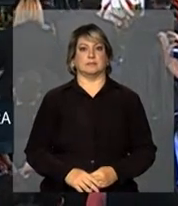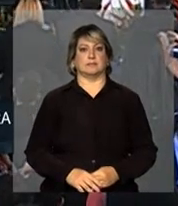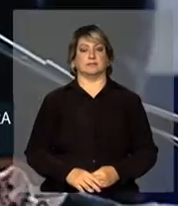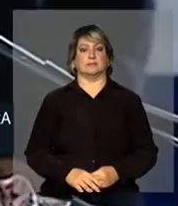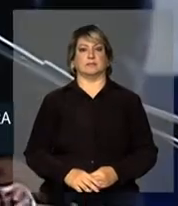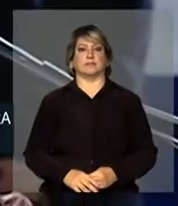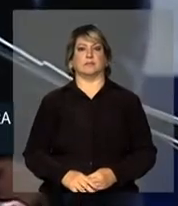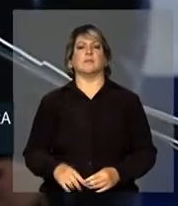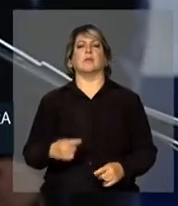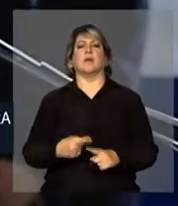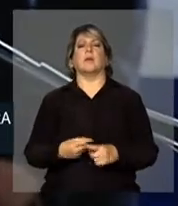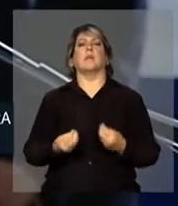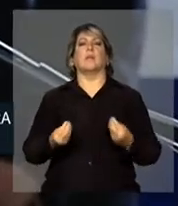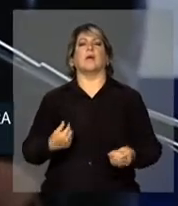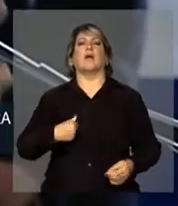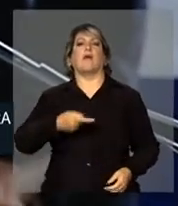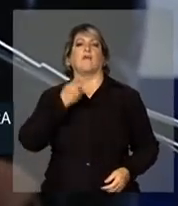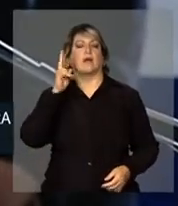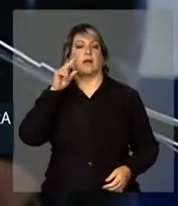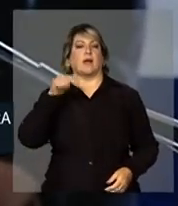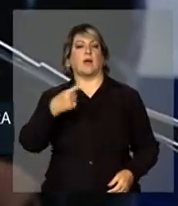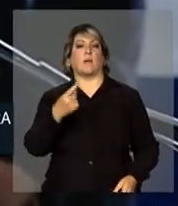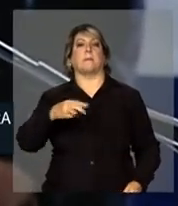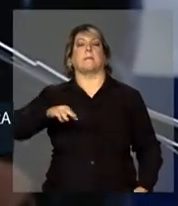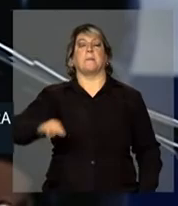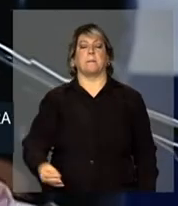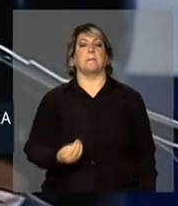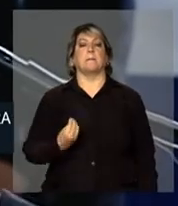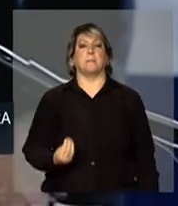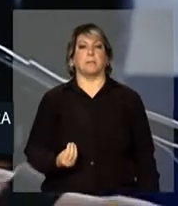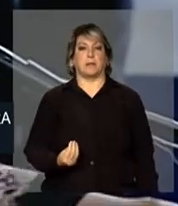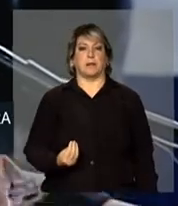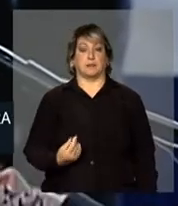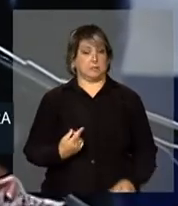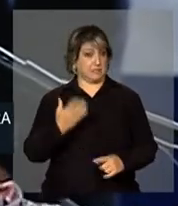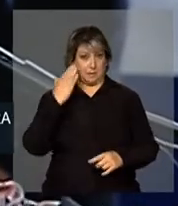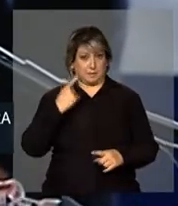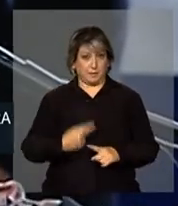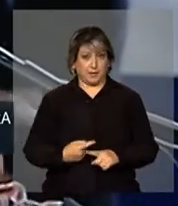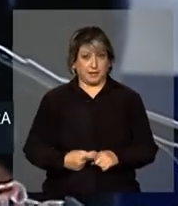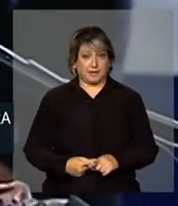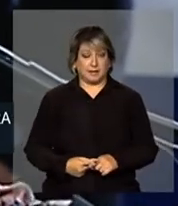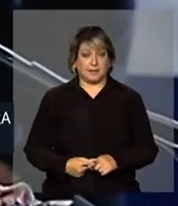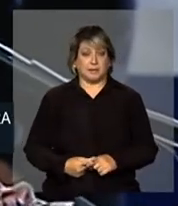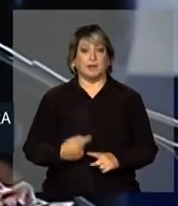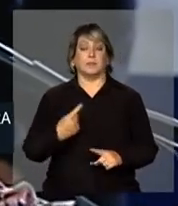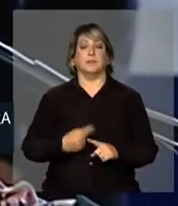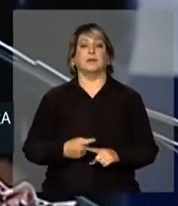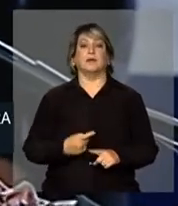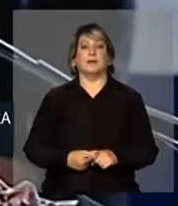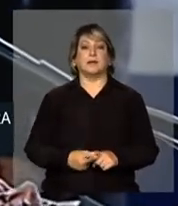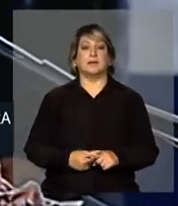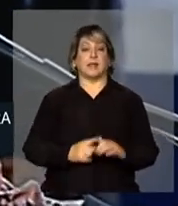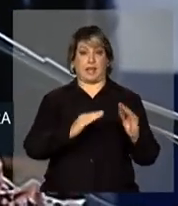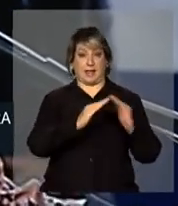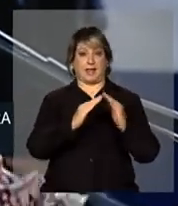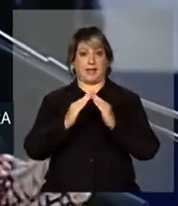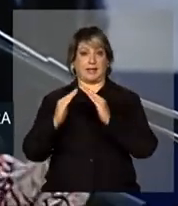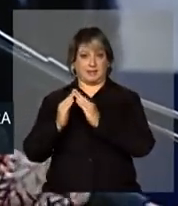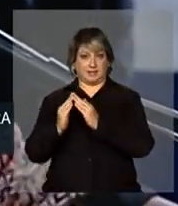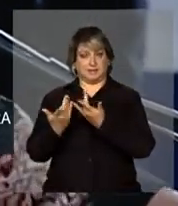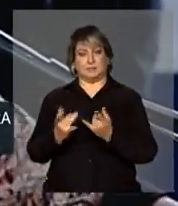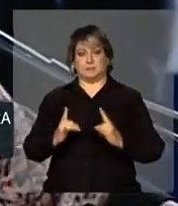Por que que eu falo nesse 1 milhão? Sabe por quê? Porque as casas